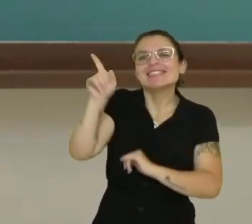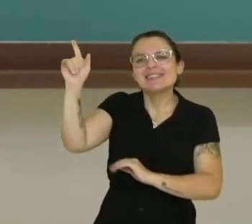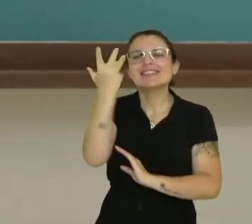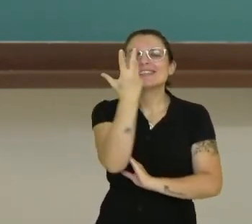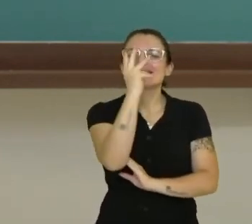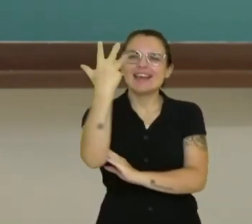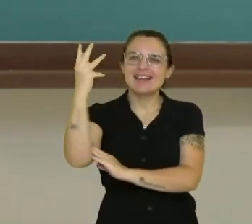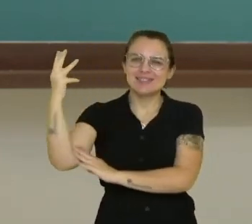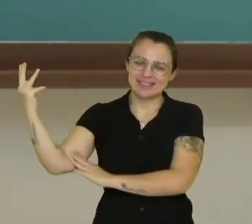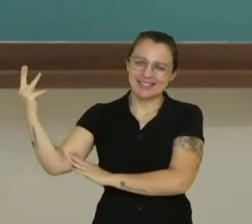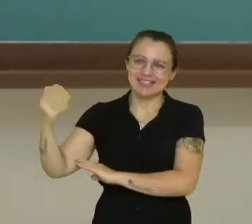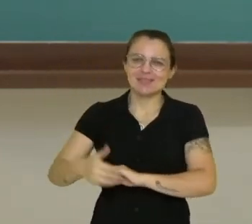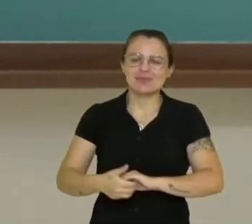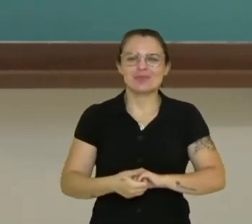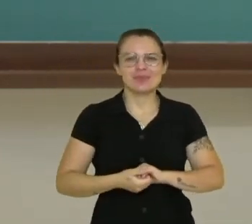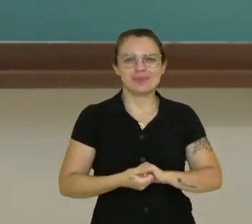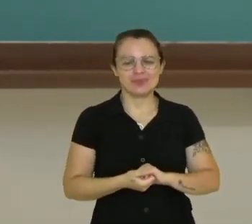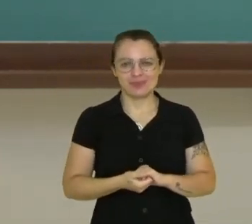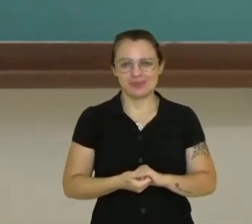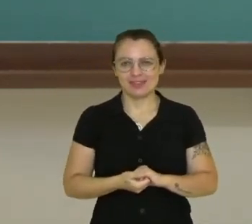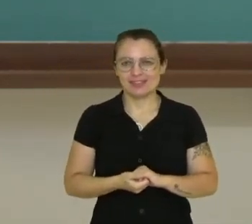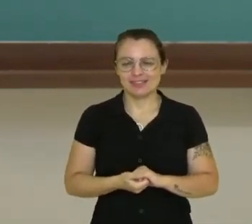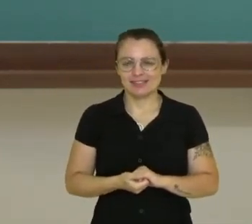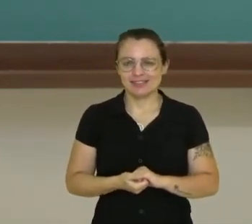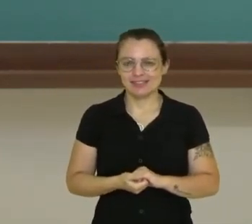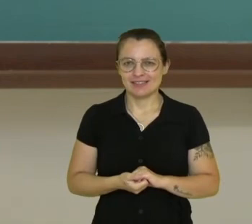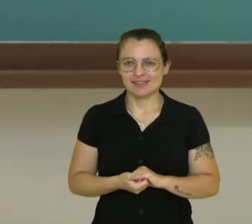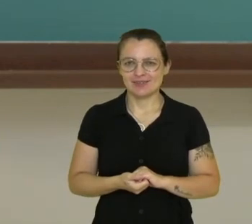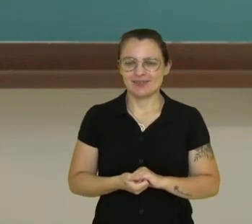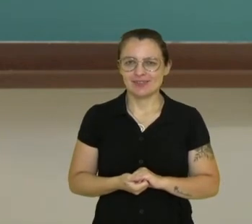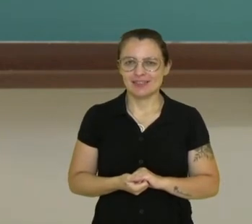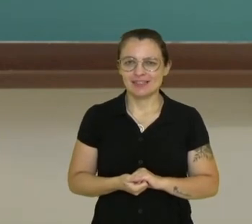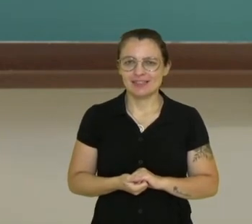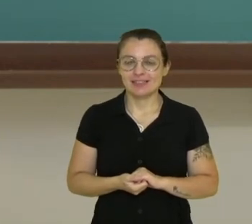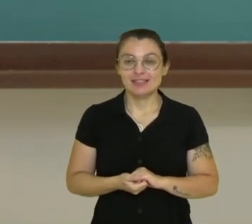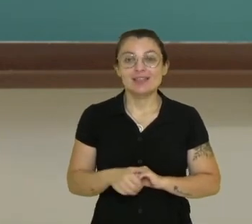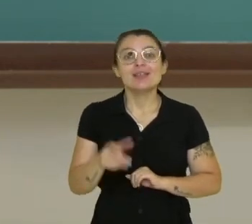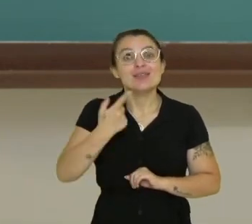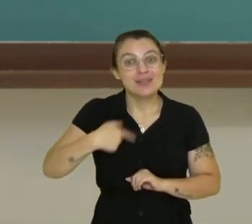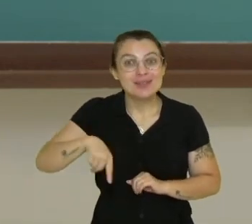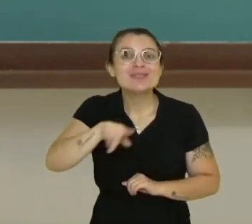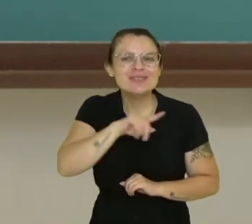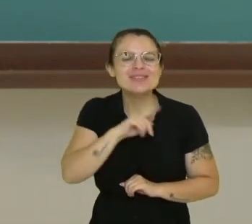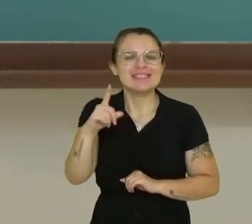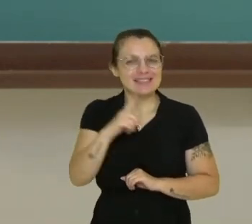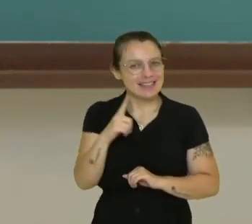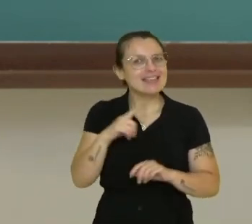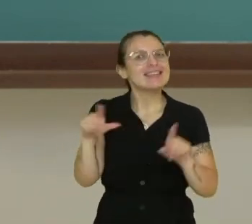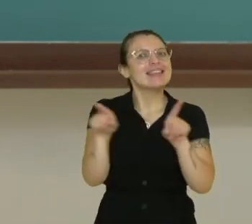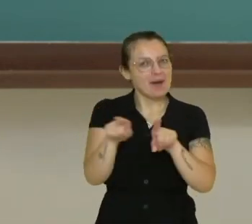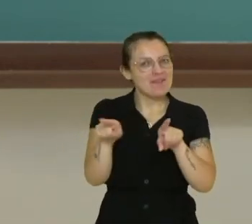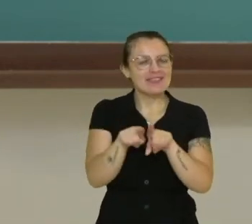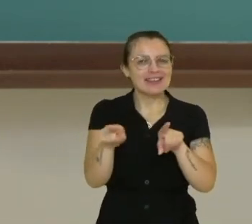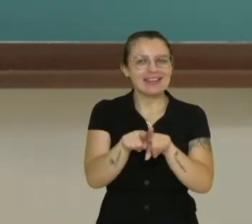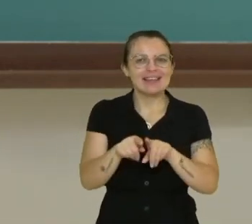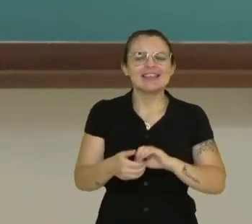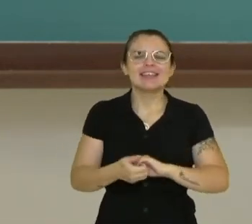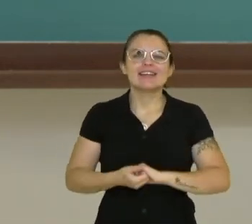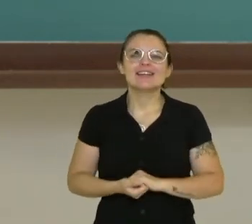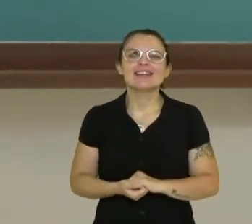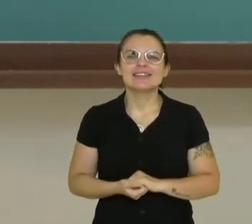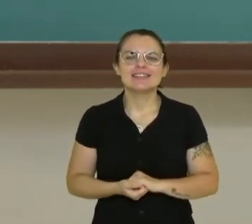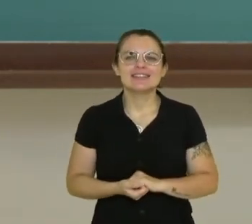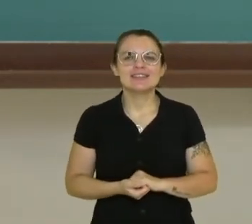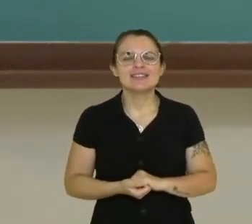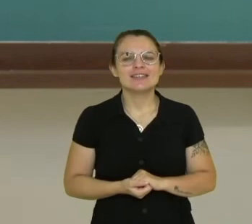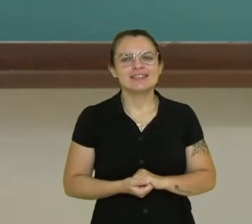para imitar os sons da natureza. Nós também temos, por exemplo, um